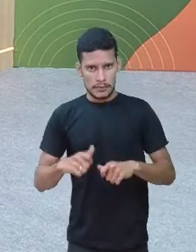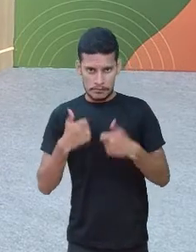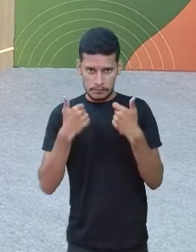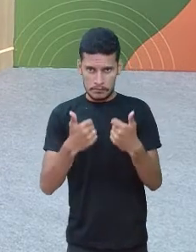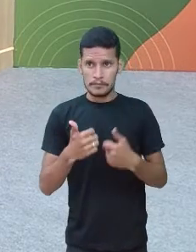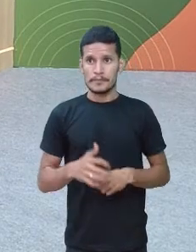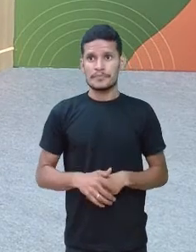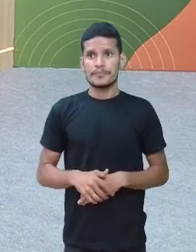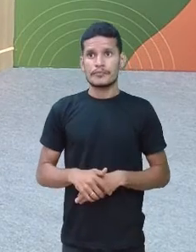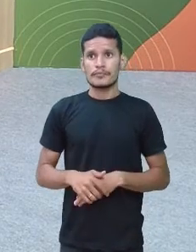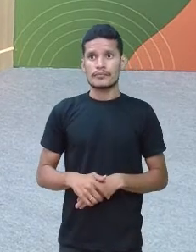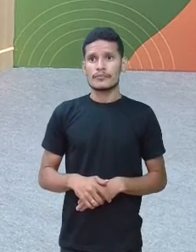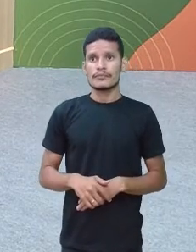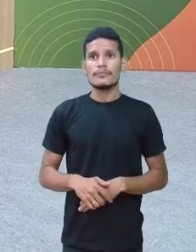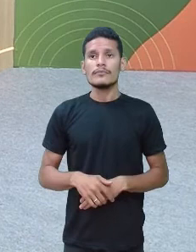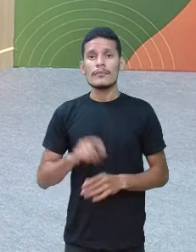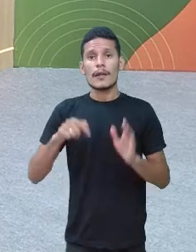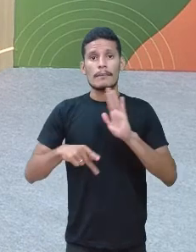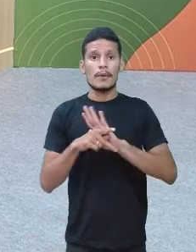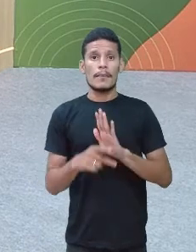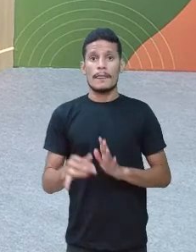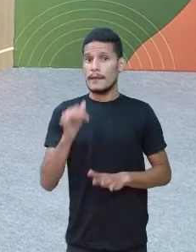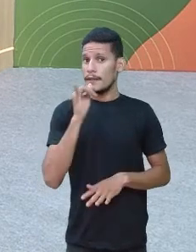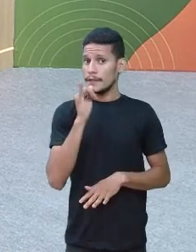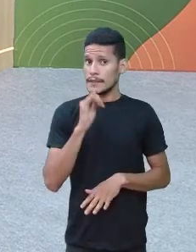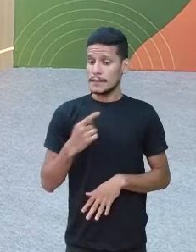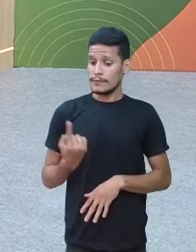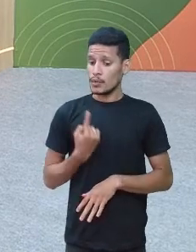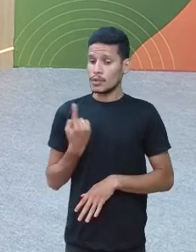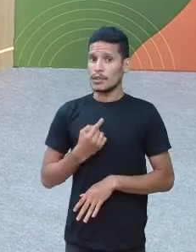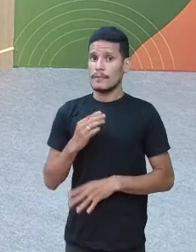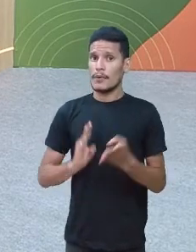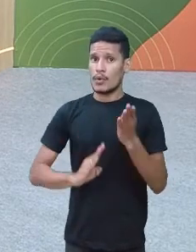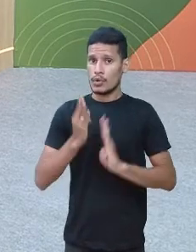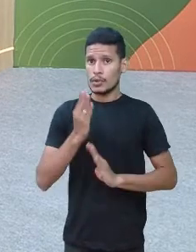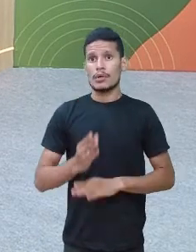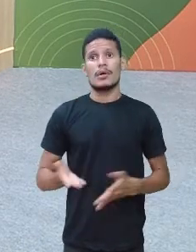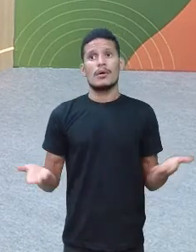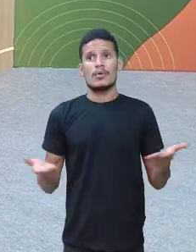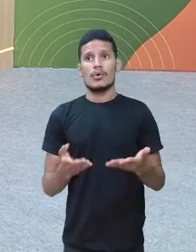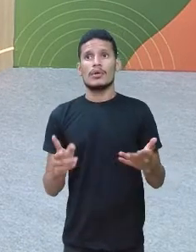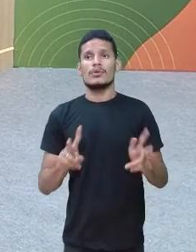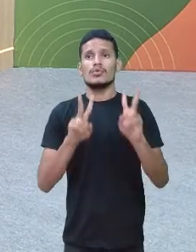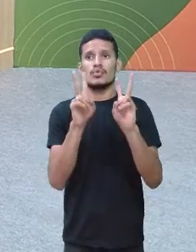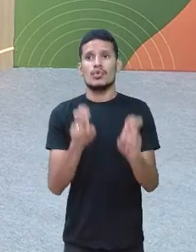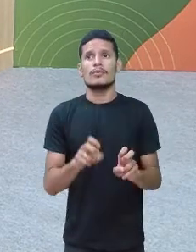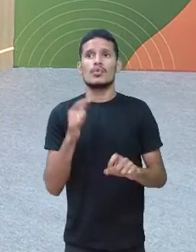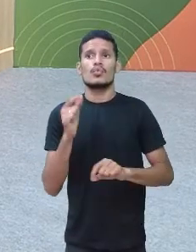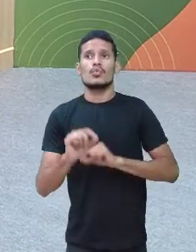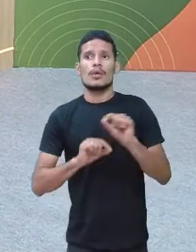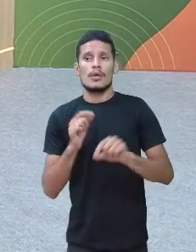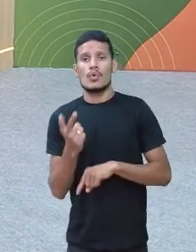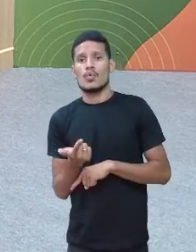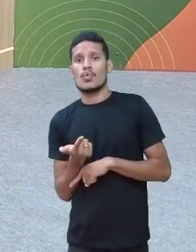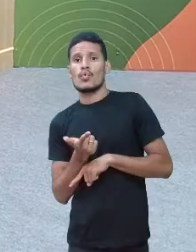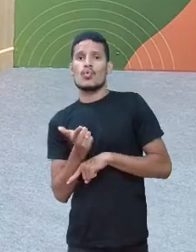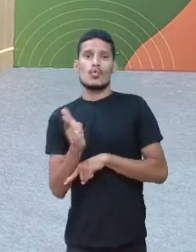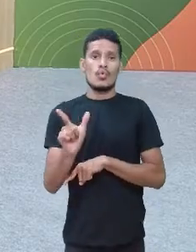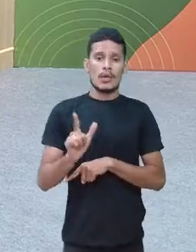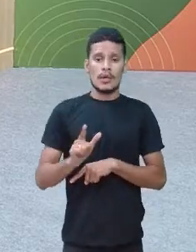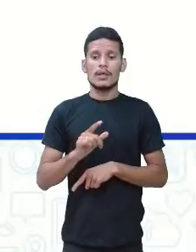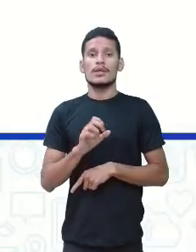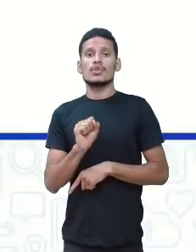Então, esse é um exemplo da individualidade biológica. E aí agora falando sobre um outro princípio, né? O